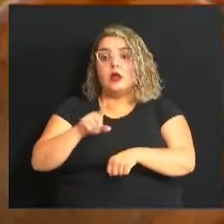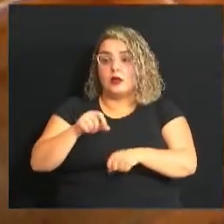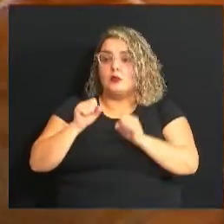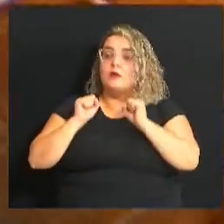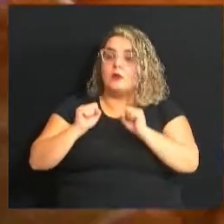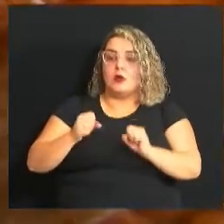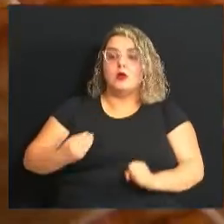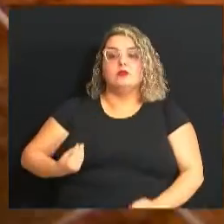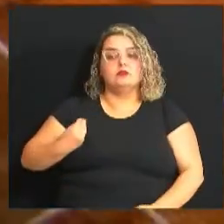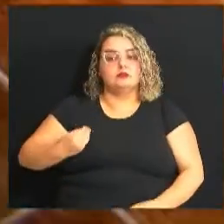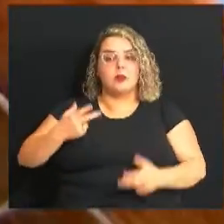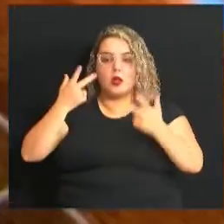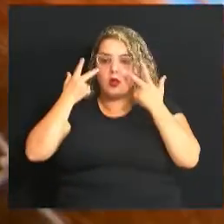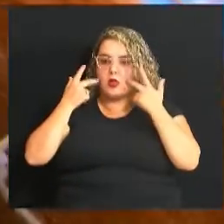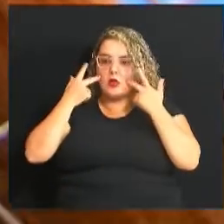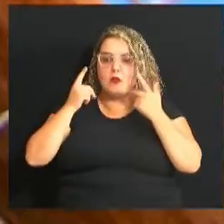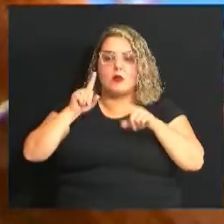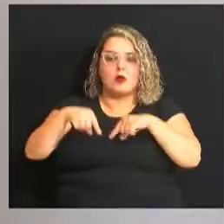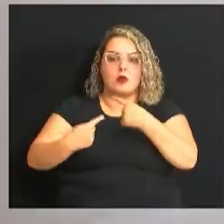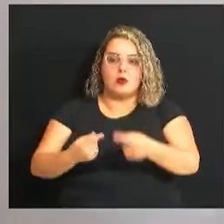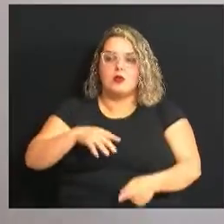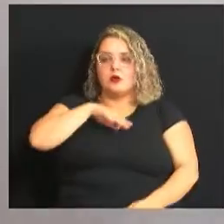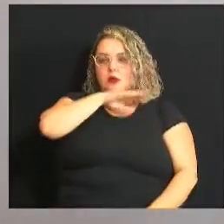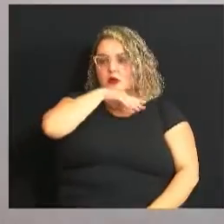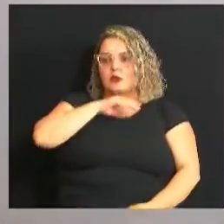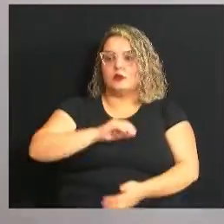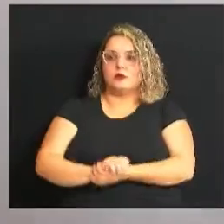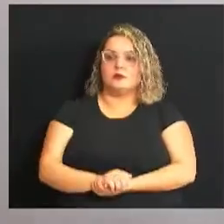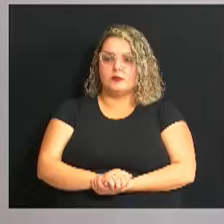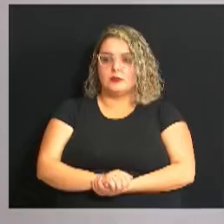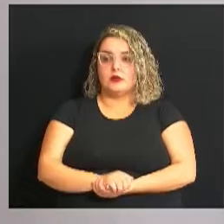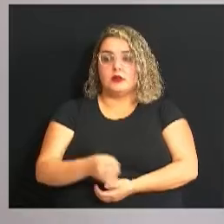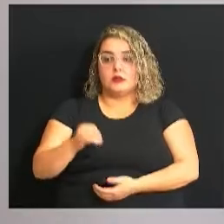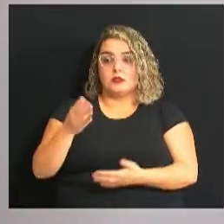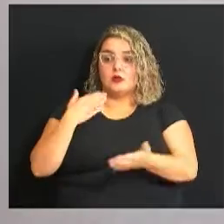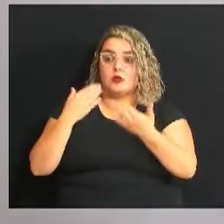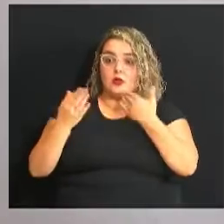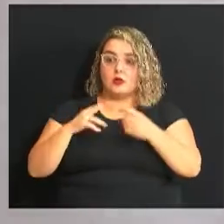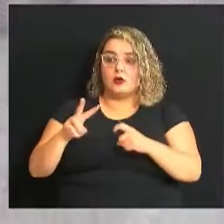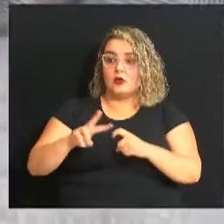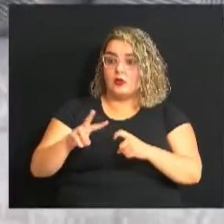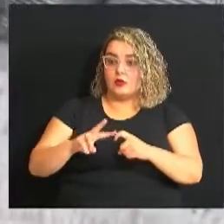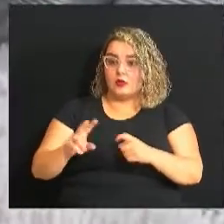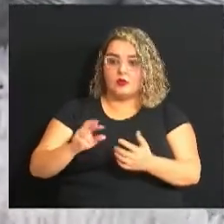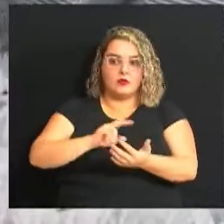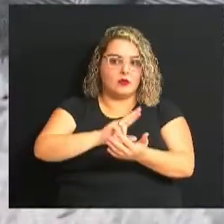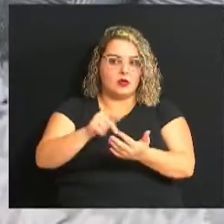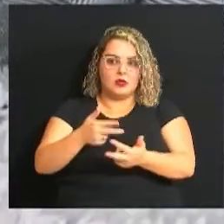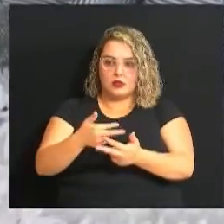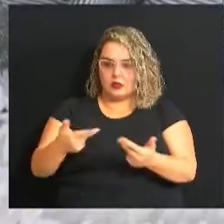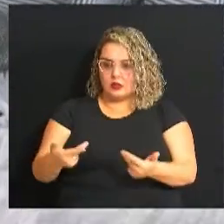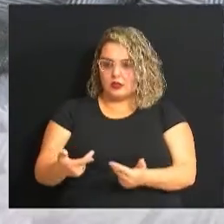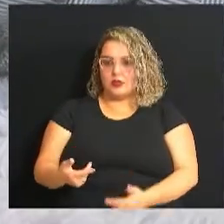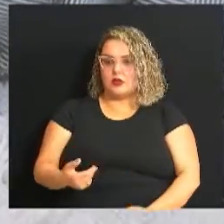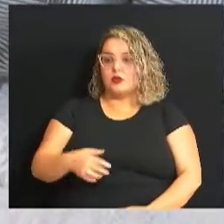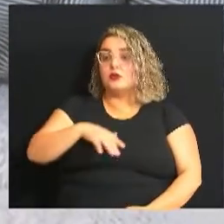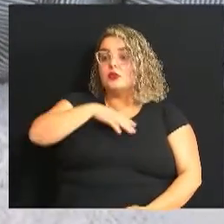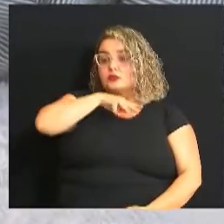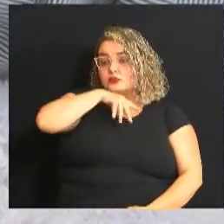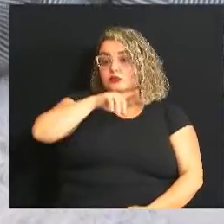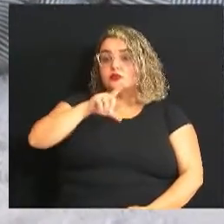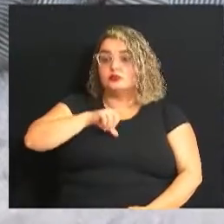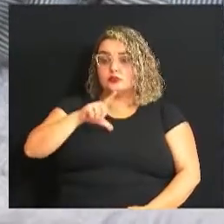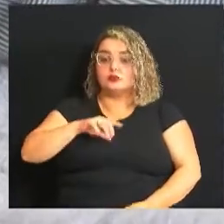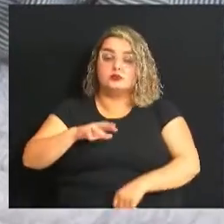conviver normalmente com outros animais. Se você conversar com veterinários, vão haver vários casos em que um animal da casa tem a doença,